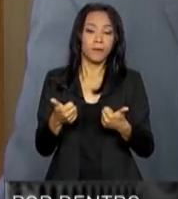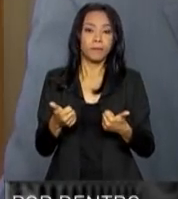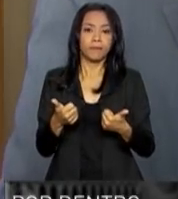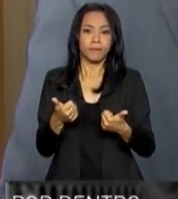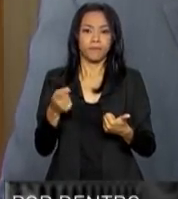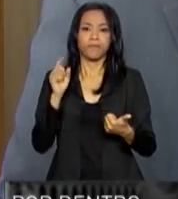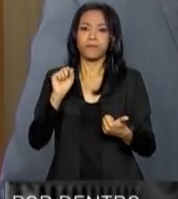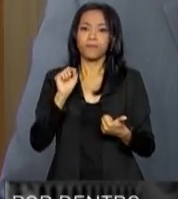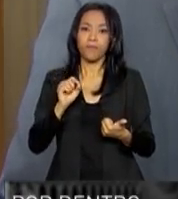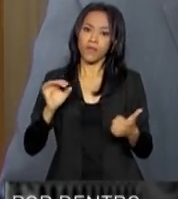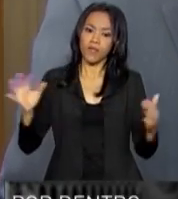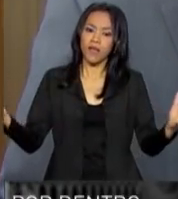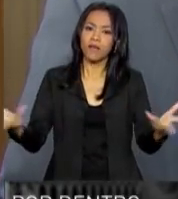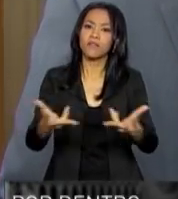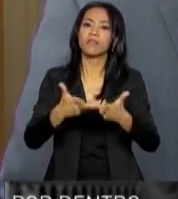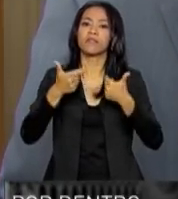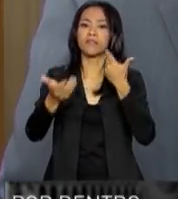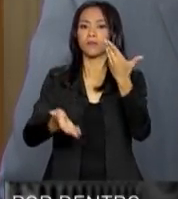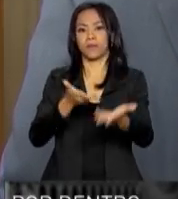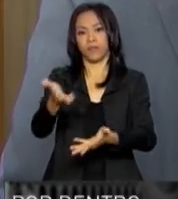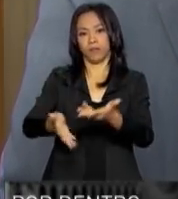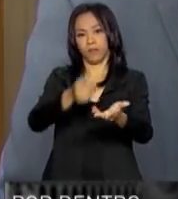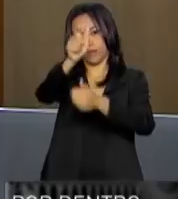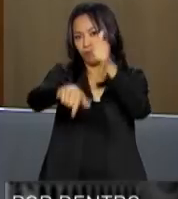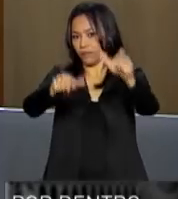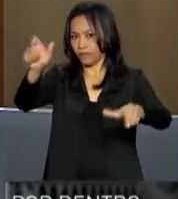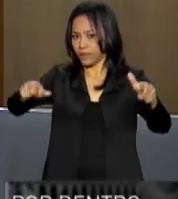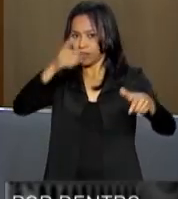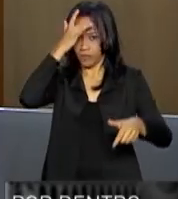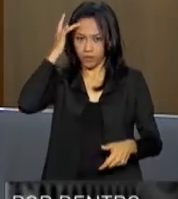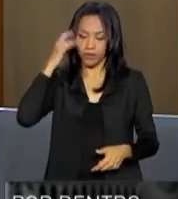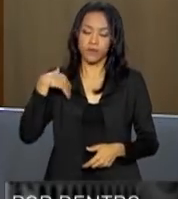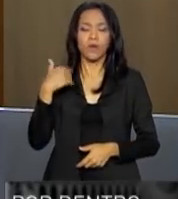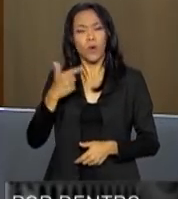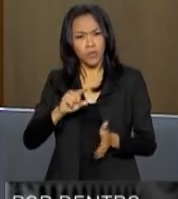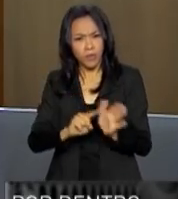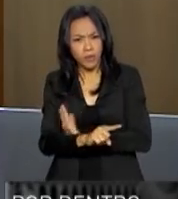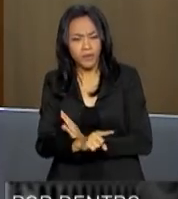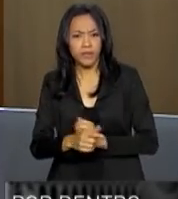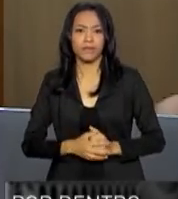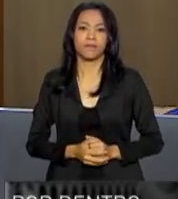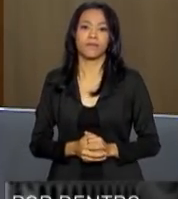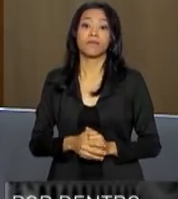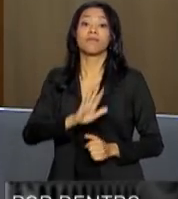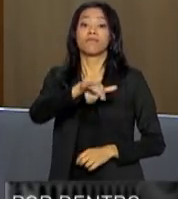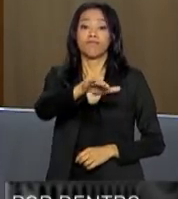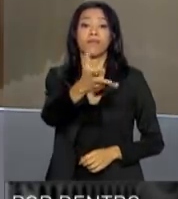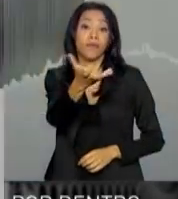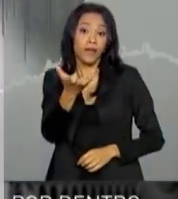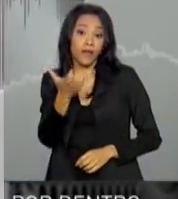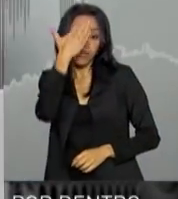eficiência o atendimento ao cidadão denise mais alguma pergunta é o meio de saber também por exemplo quem está nos ouvindo a